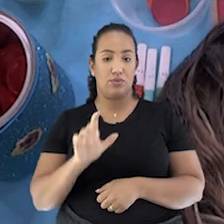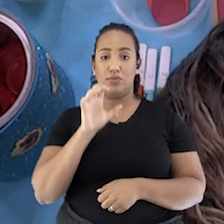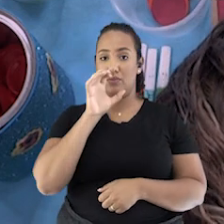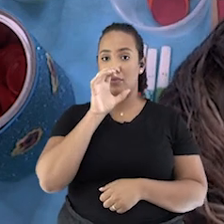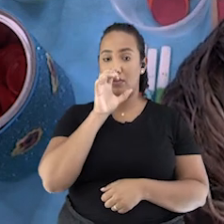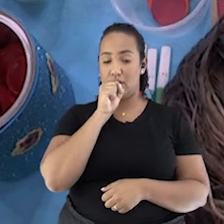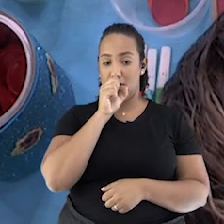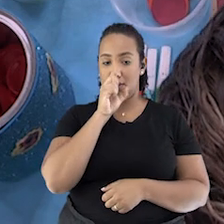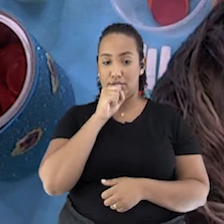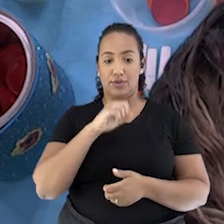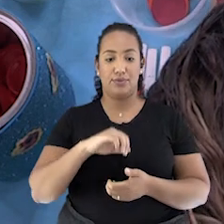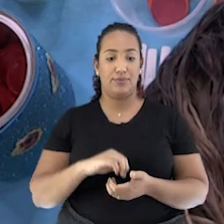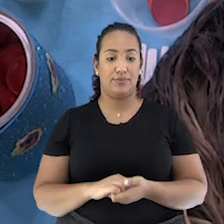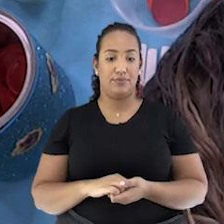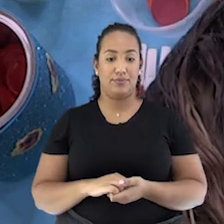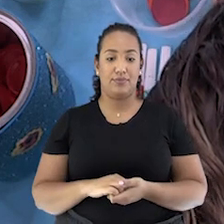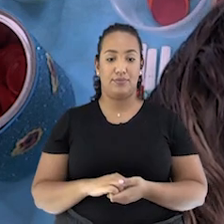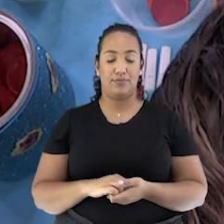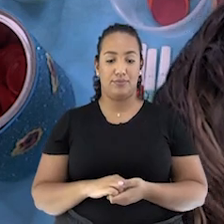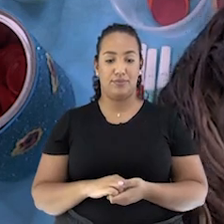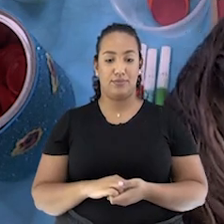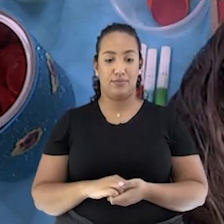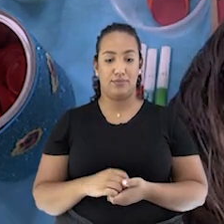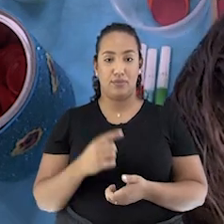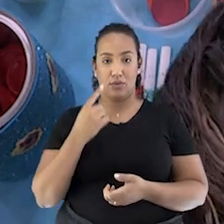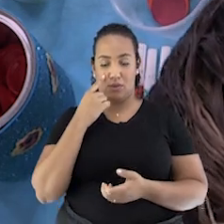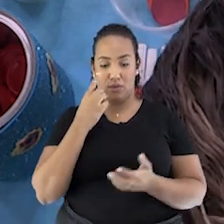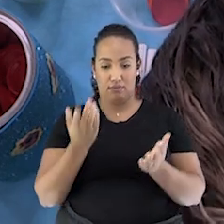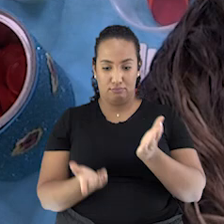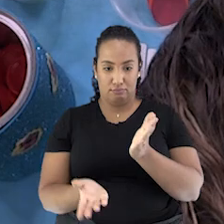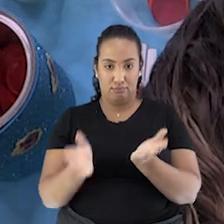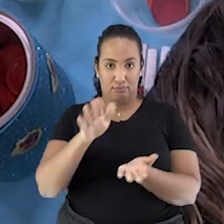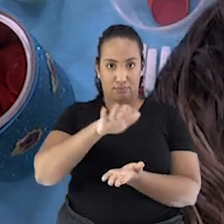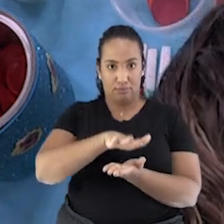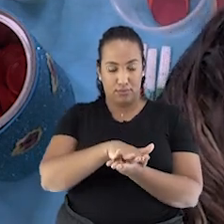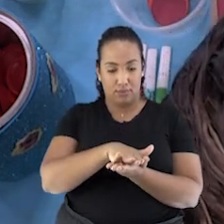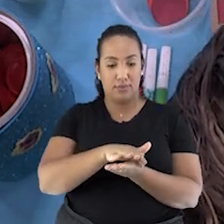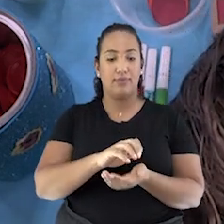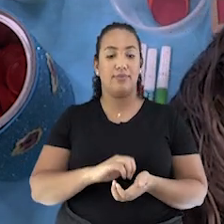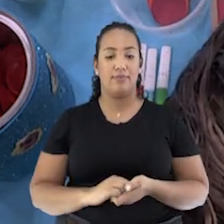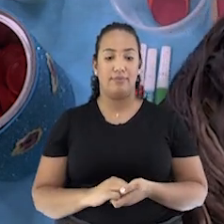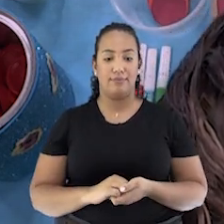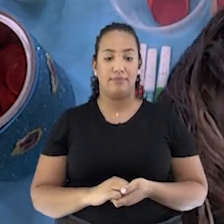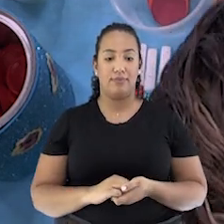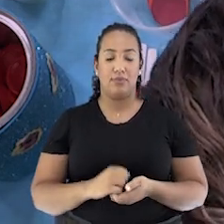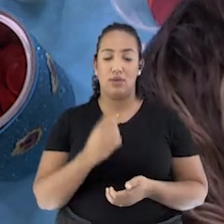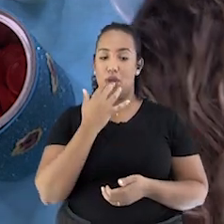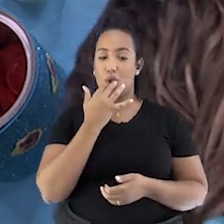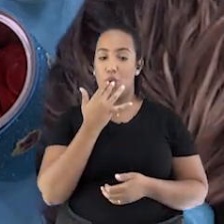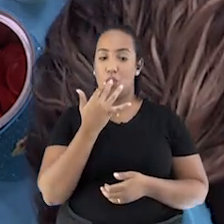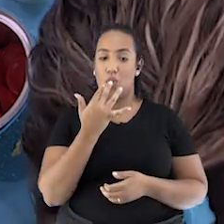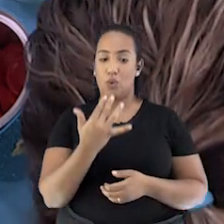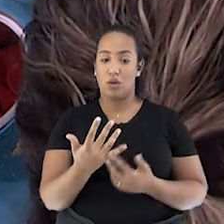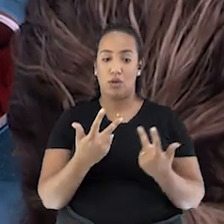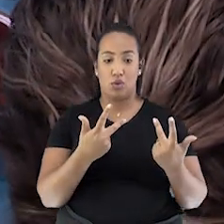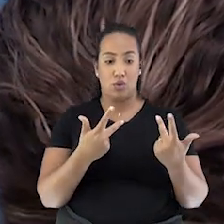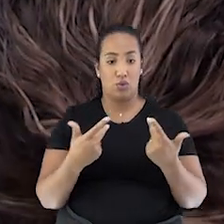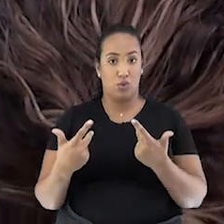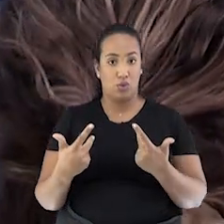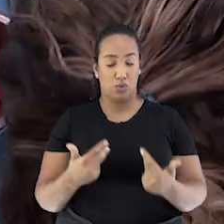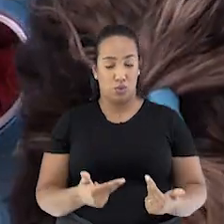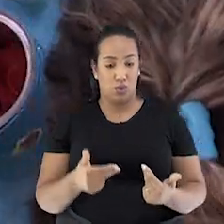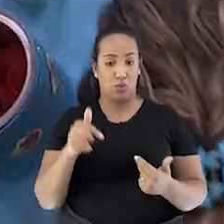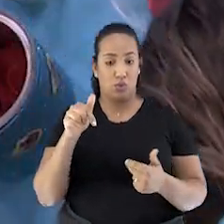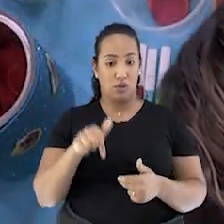azul e o laranja. E aí nessa parte de trás, aqui é onde fica o ovo. Nessa parte de trás, nós vamos colorir